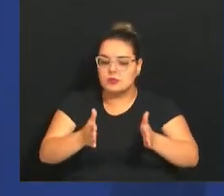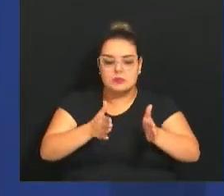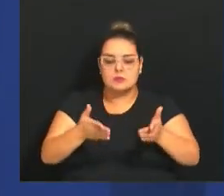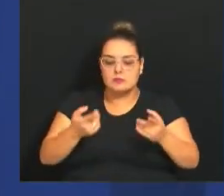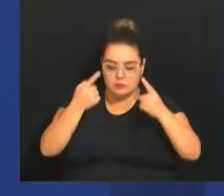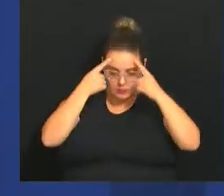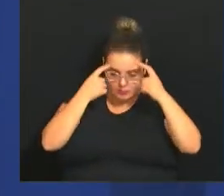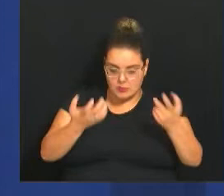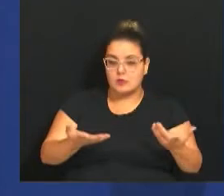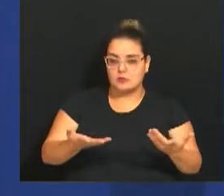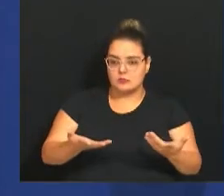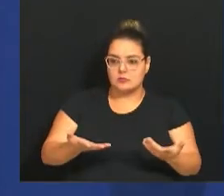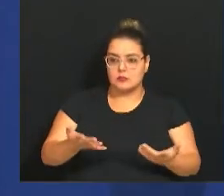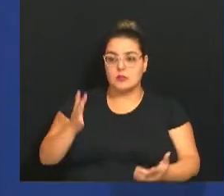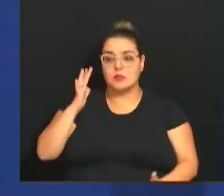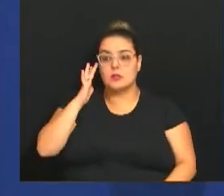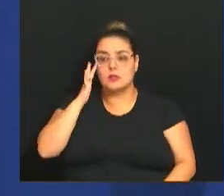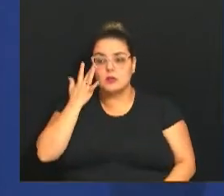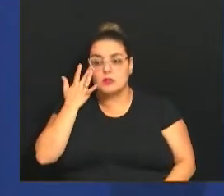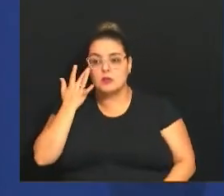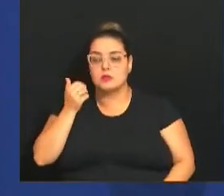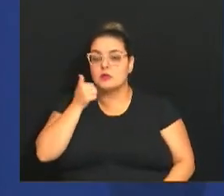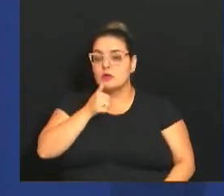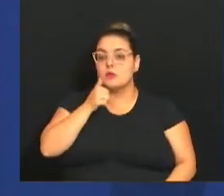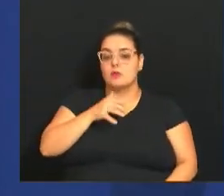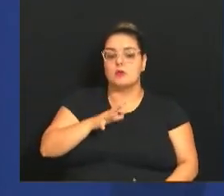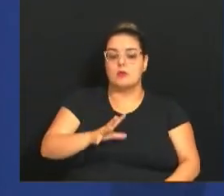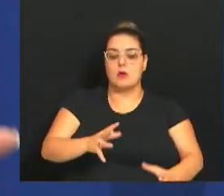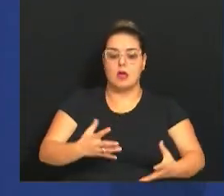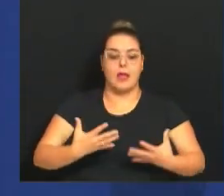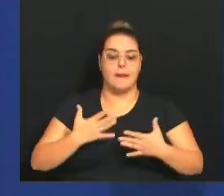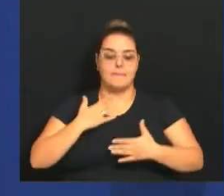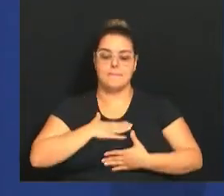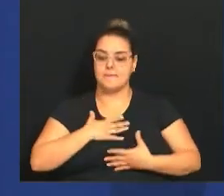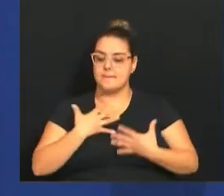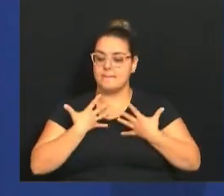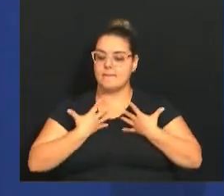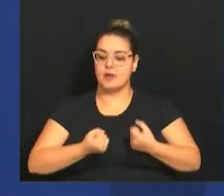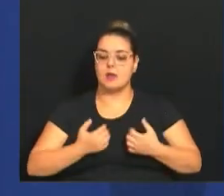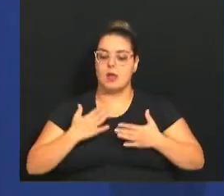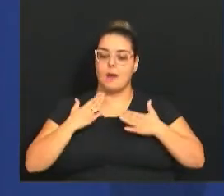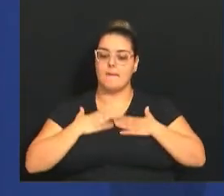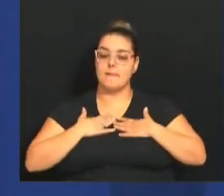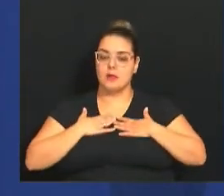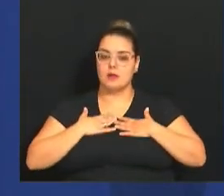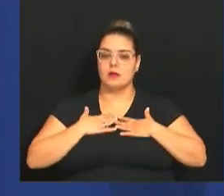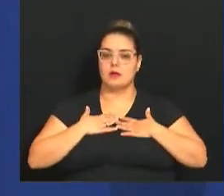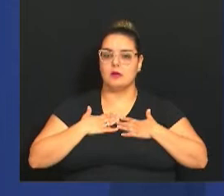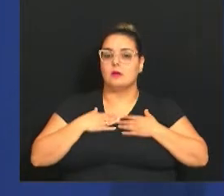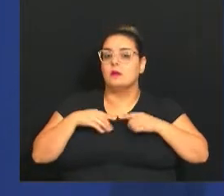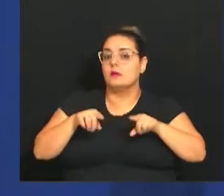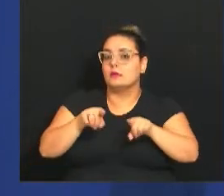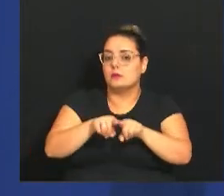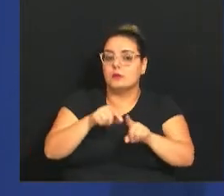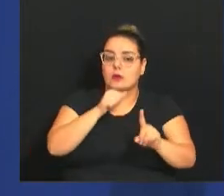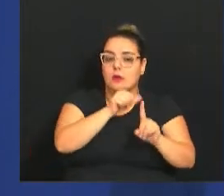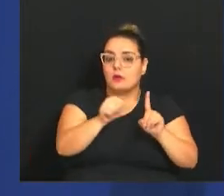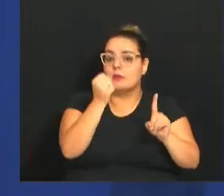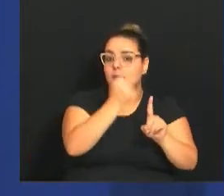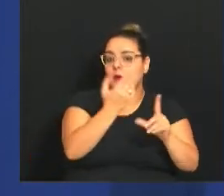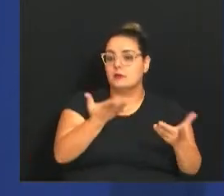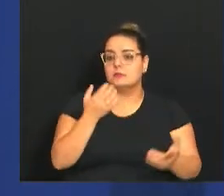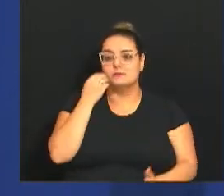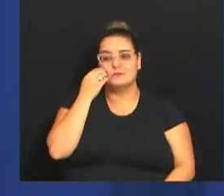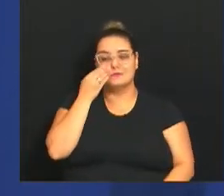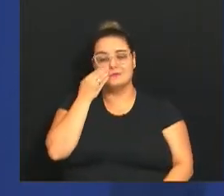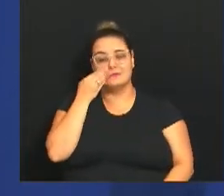acha, né, que a mulher geralmente é posse dele, ele pode fazer o que ele quiser, inclusive e acabar com a vida dela. Mas esses programas me deixam com